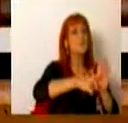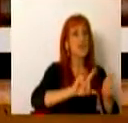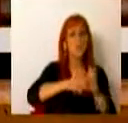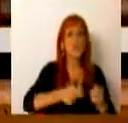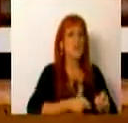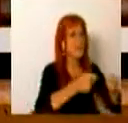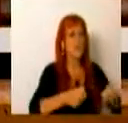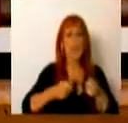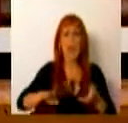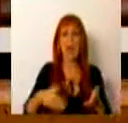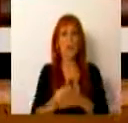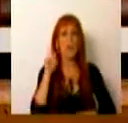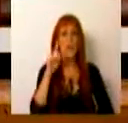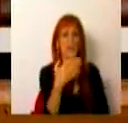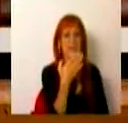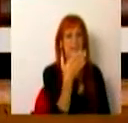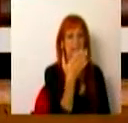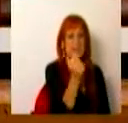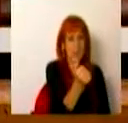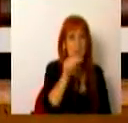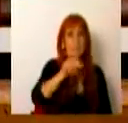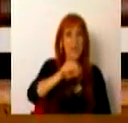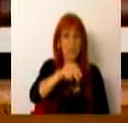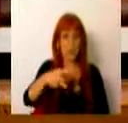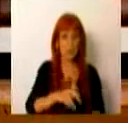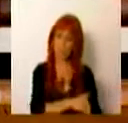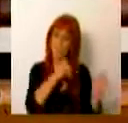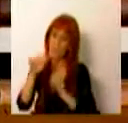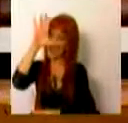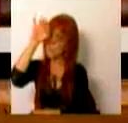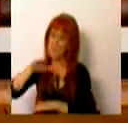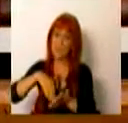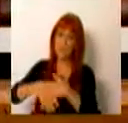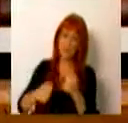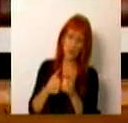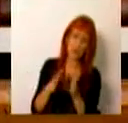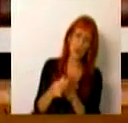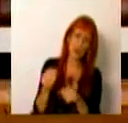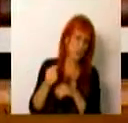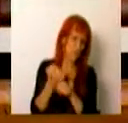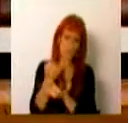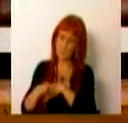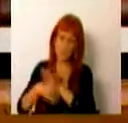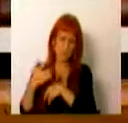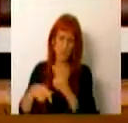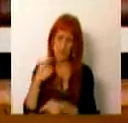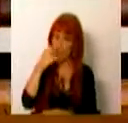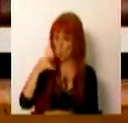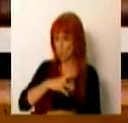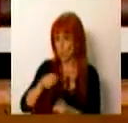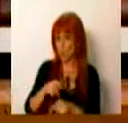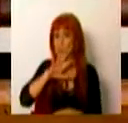investimento até o montante de 75 mil euros. Por outro lado, o Governo tem feito todas as diligências para que os